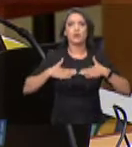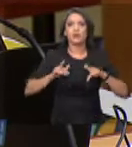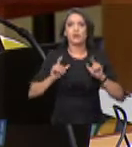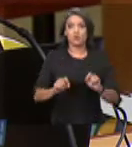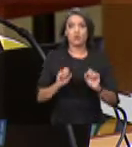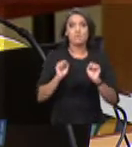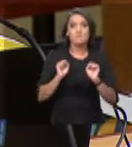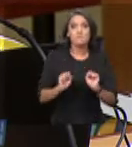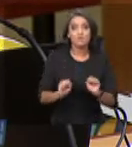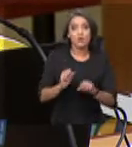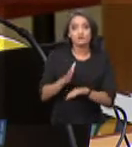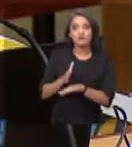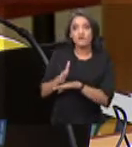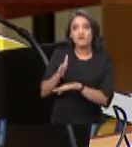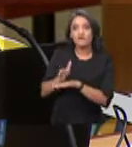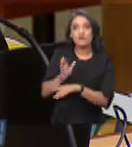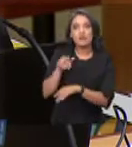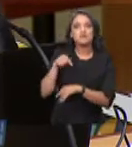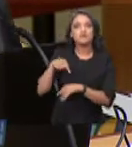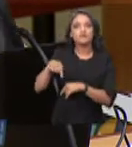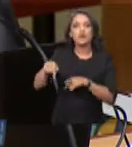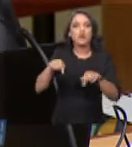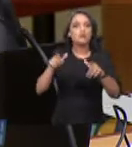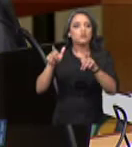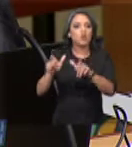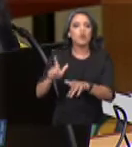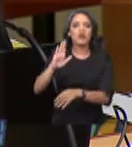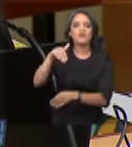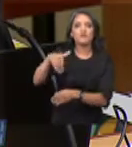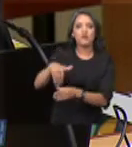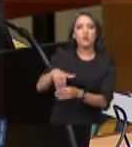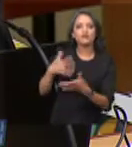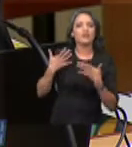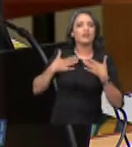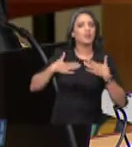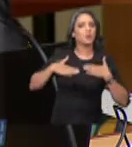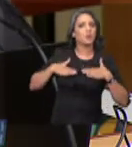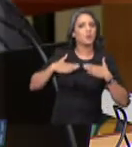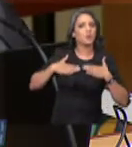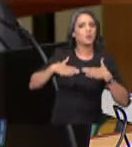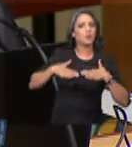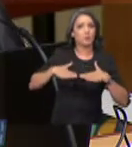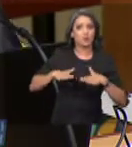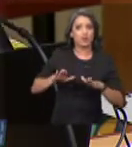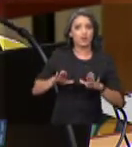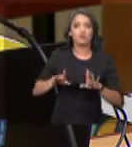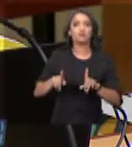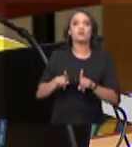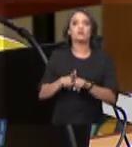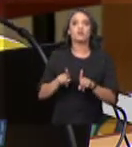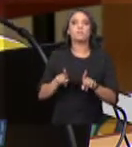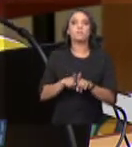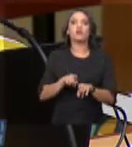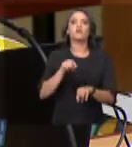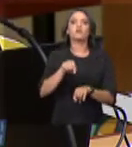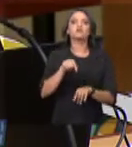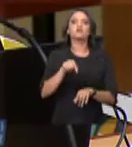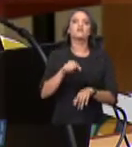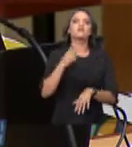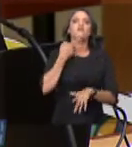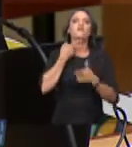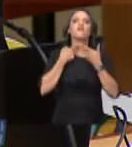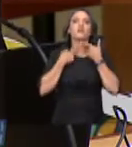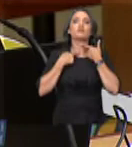que poderão se dirigir às sessões eleitorais tranquilamente expor a sua posição